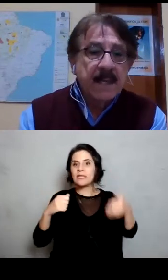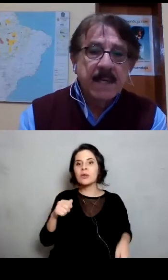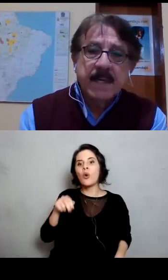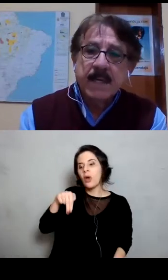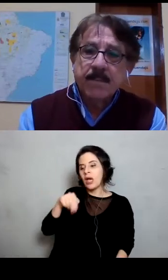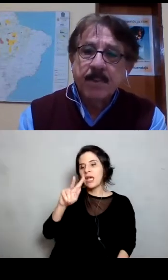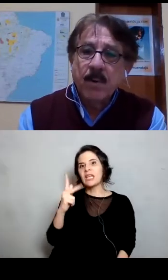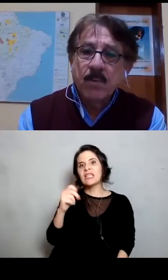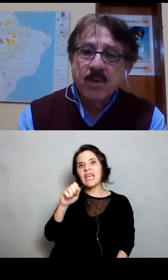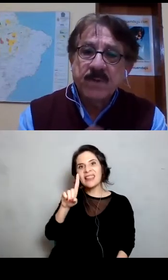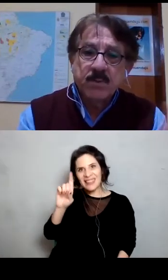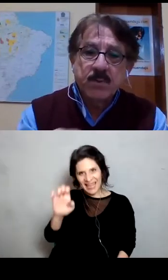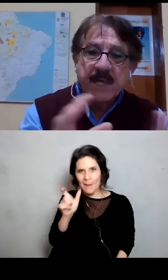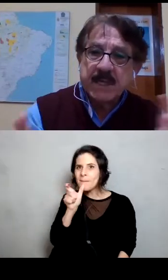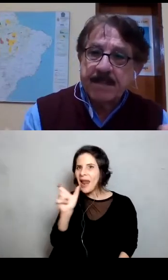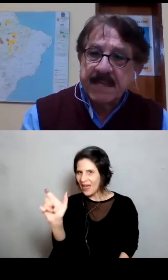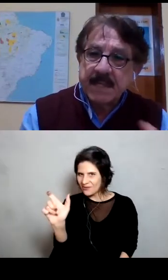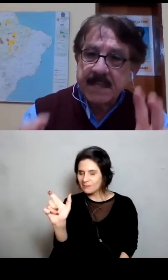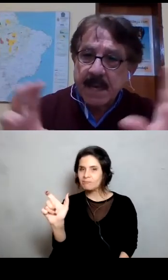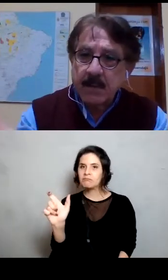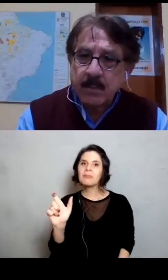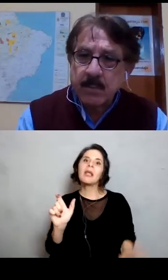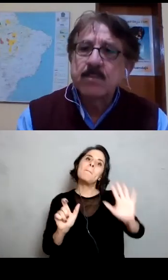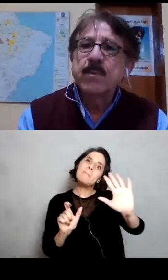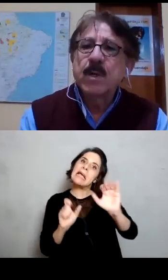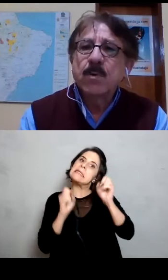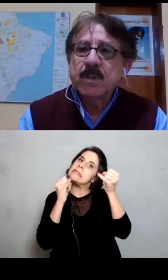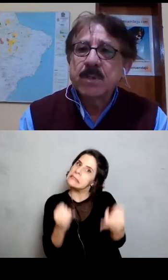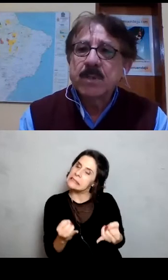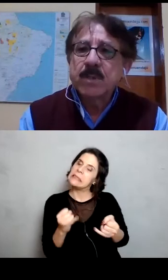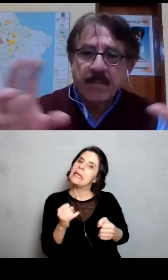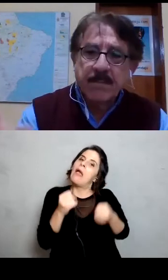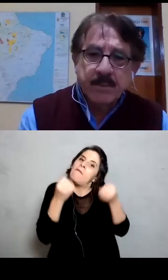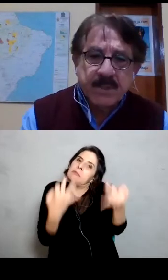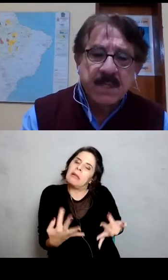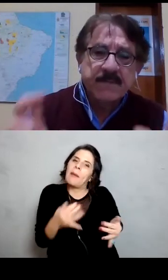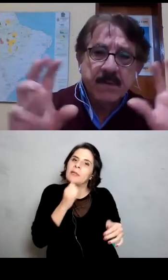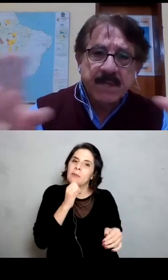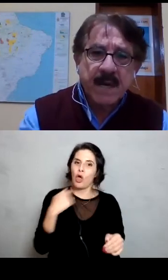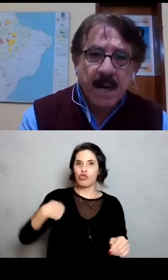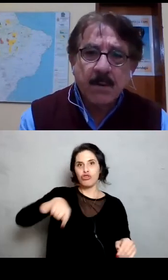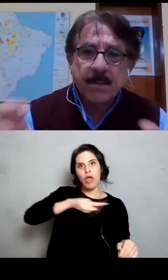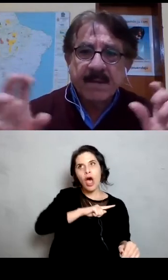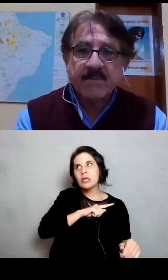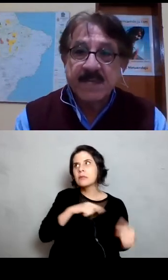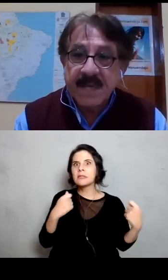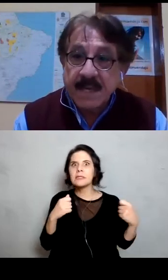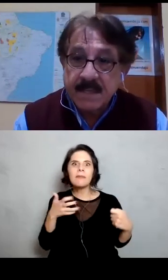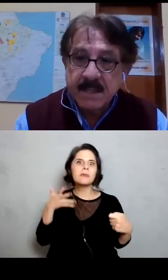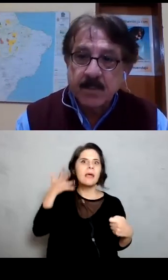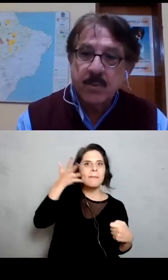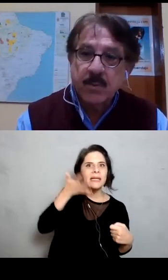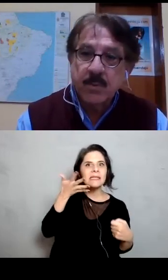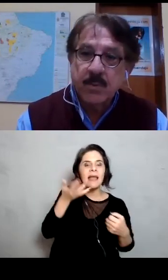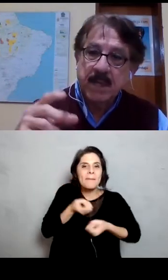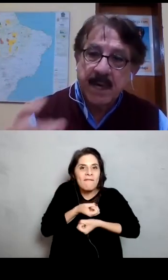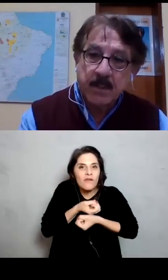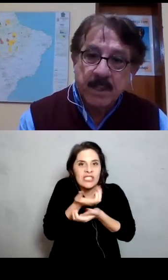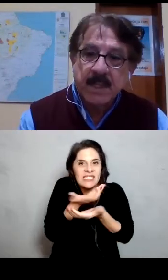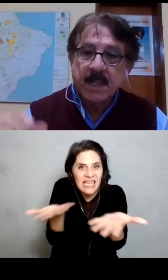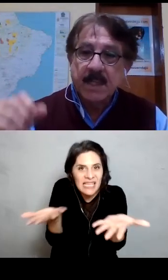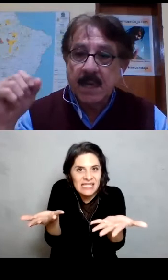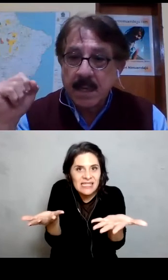disser, bom, nós vamos cuidar de apresentar da melhor forma possível essa aula para vocês, eu estou pensando